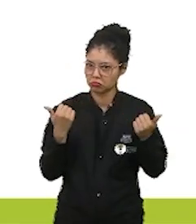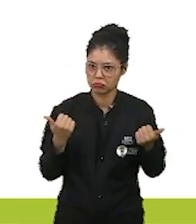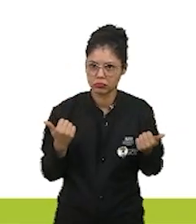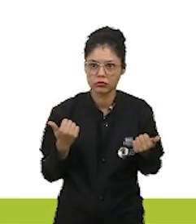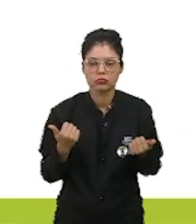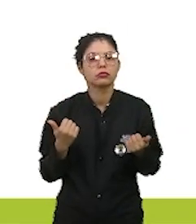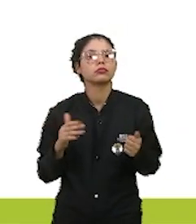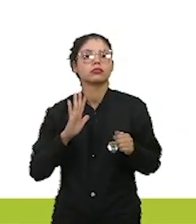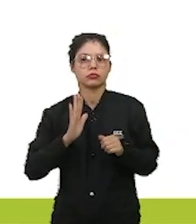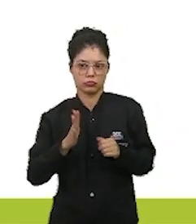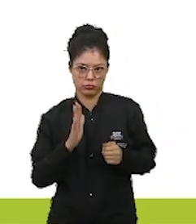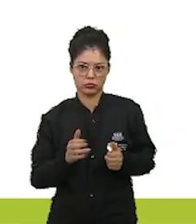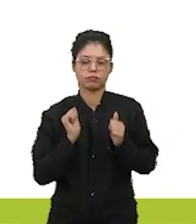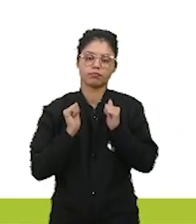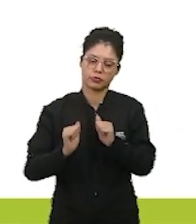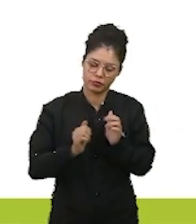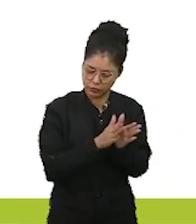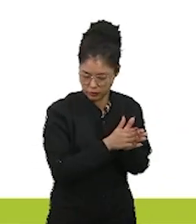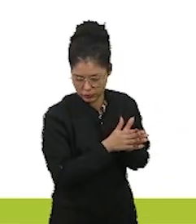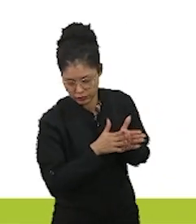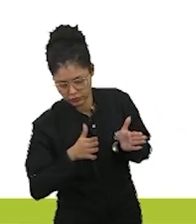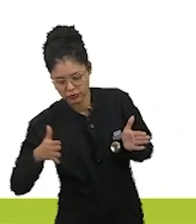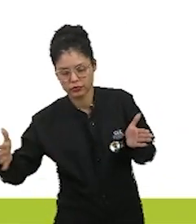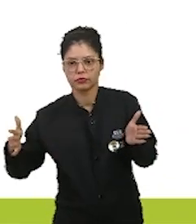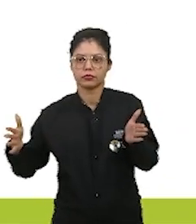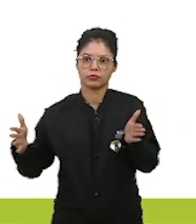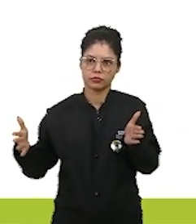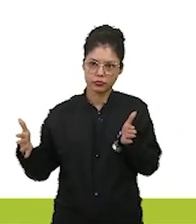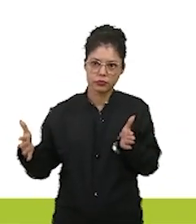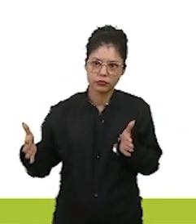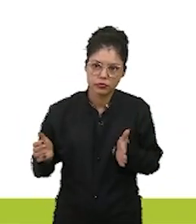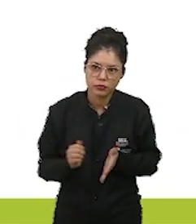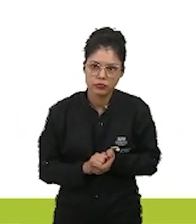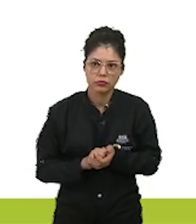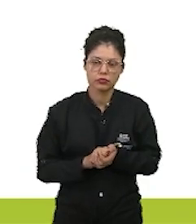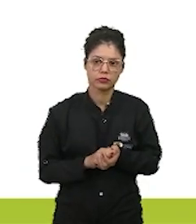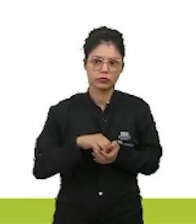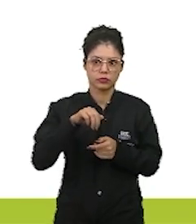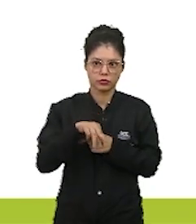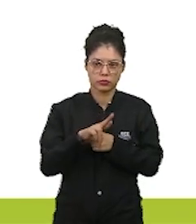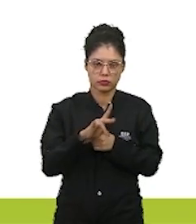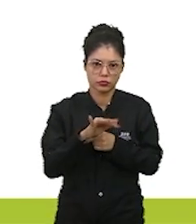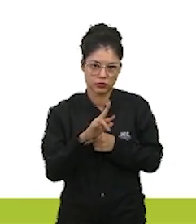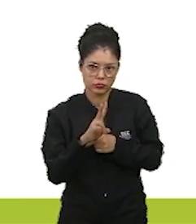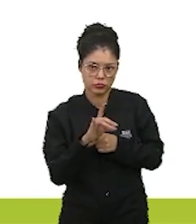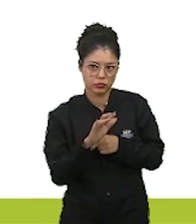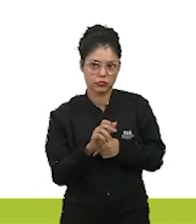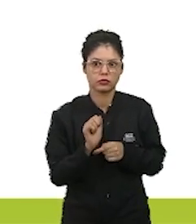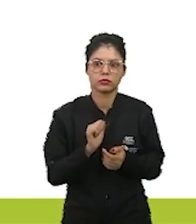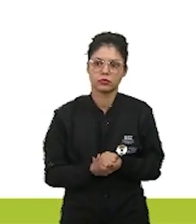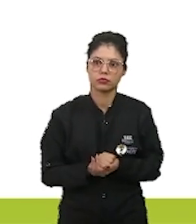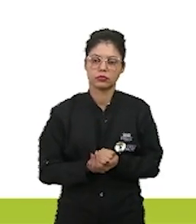rocha metamórfica pode passar aí pela questão do metamorfismo,